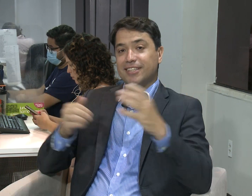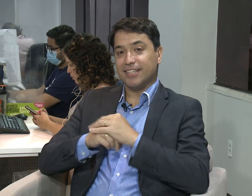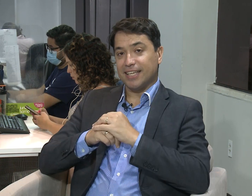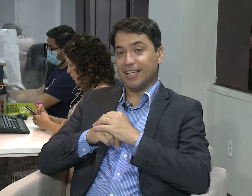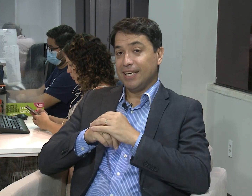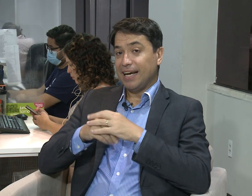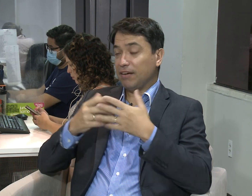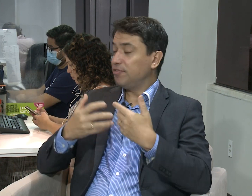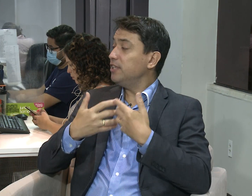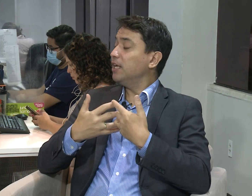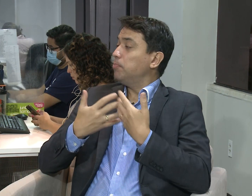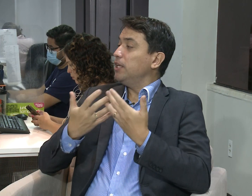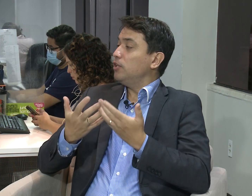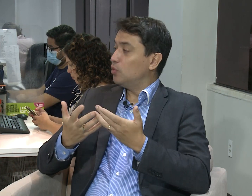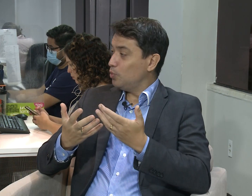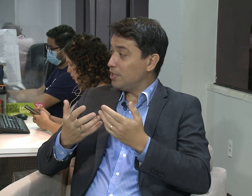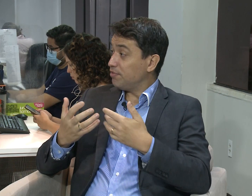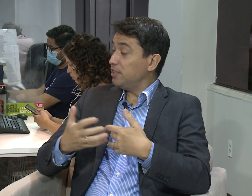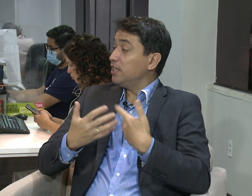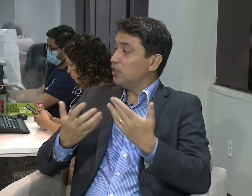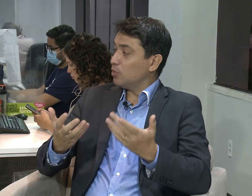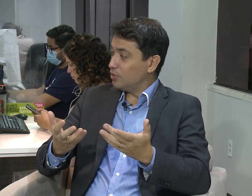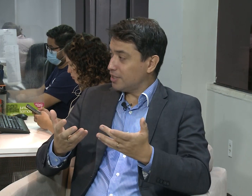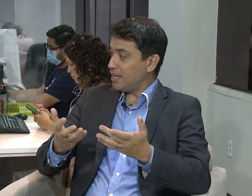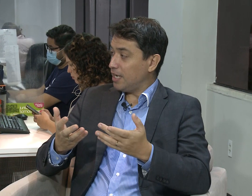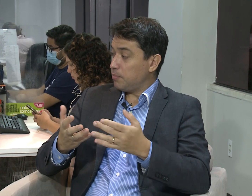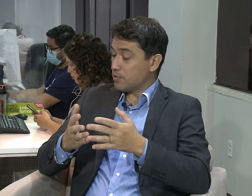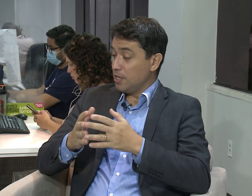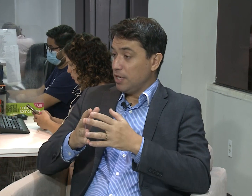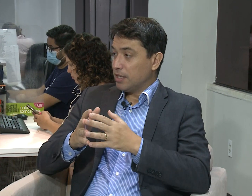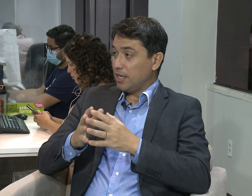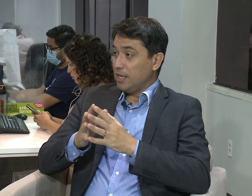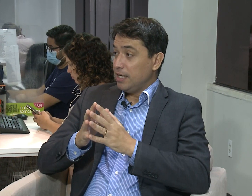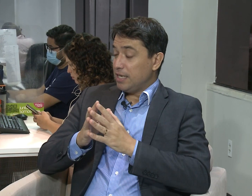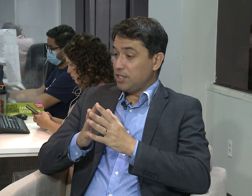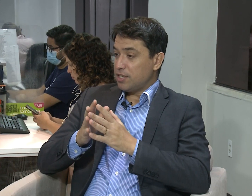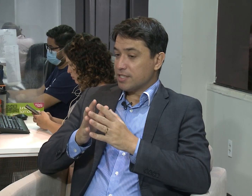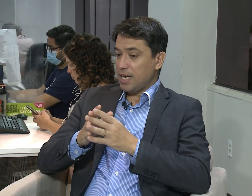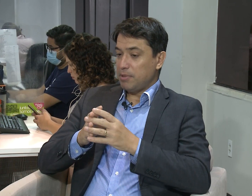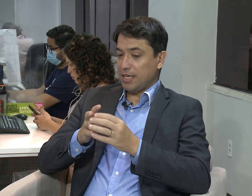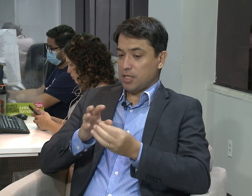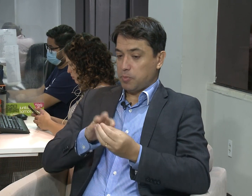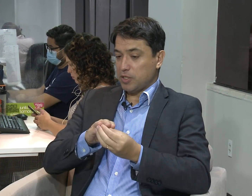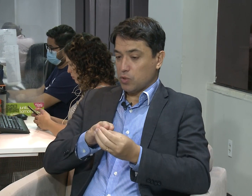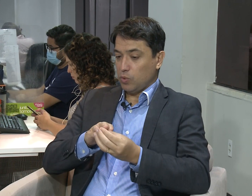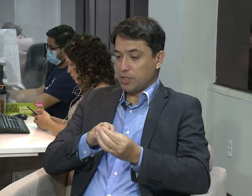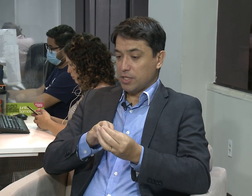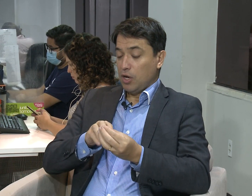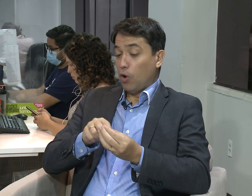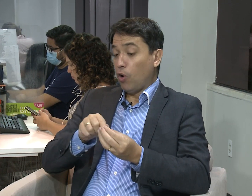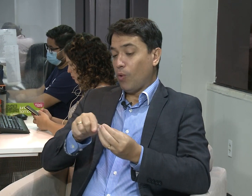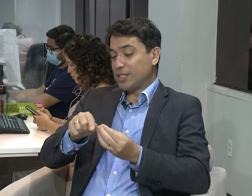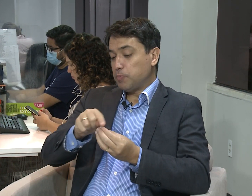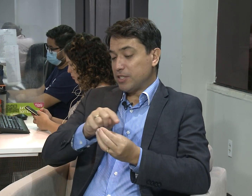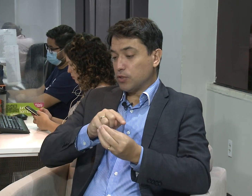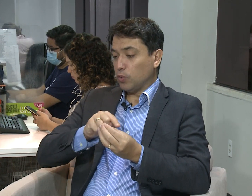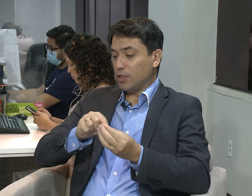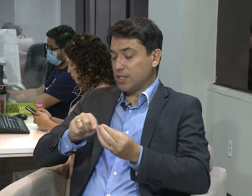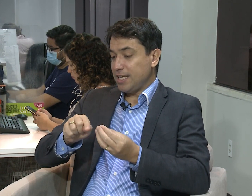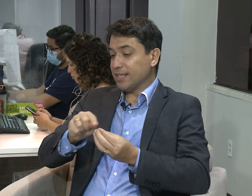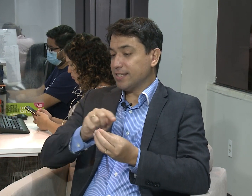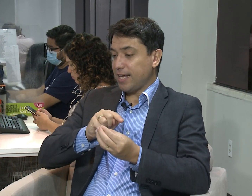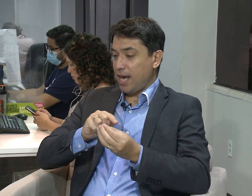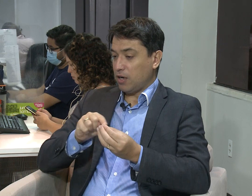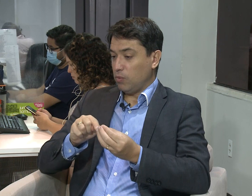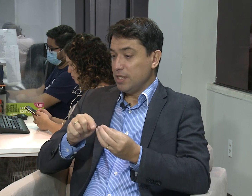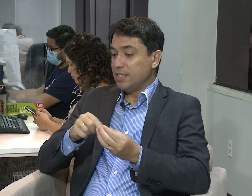a Vida, né, a vida em plenitude, a vida que todos queremos. Né? E a gente sabe que essas pessoas, ou as